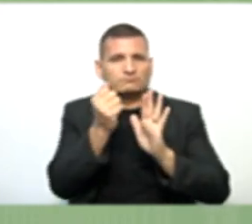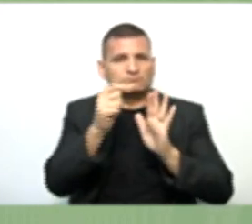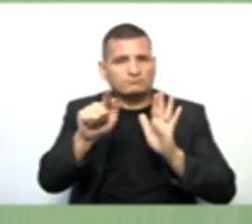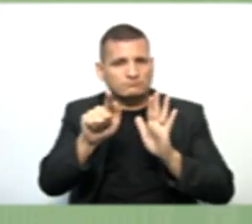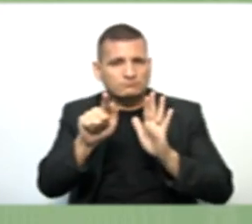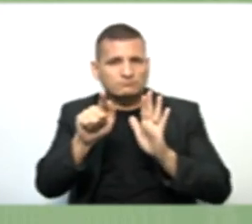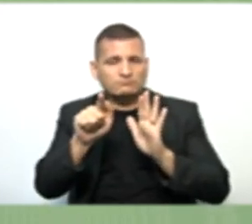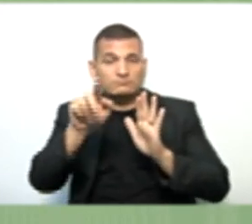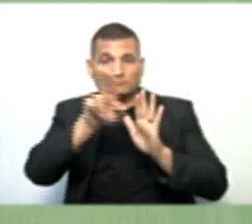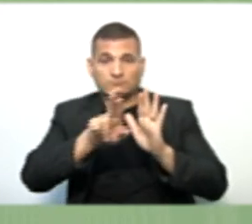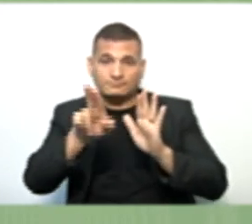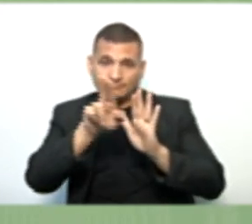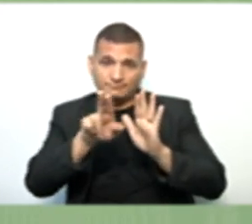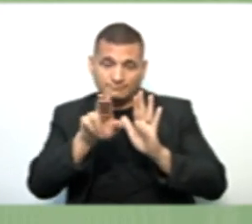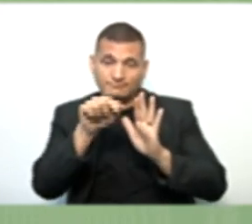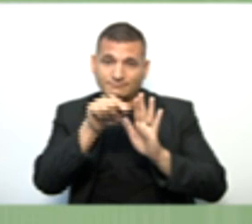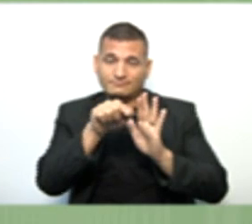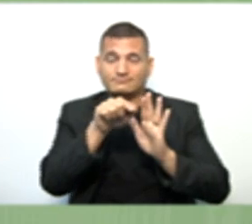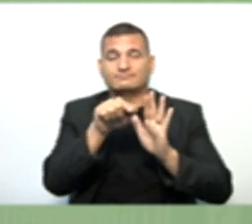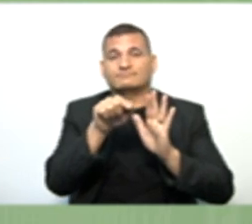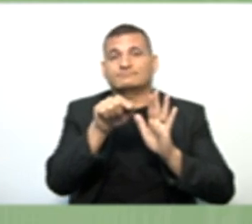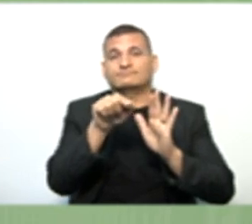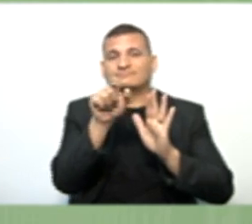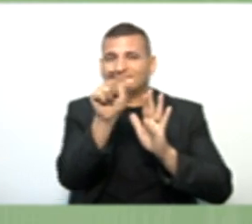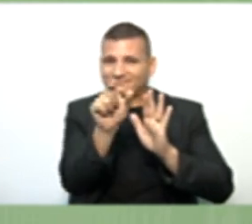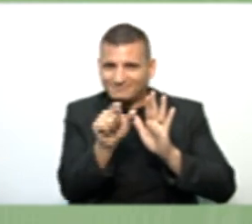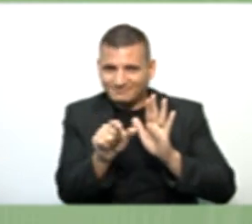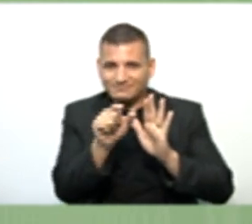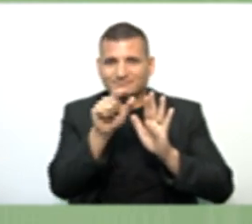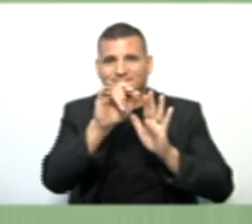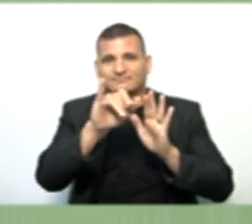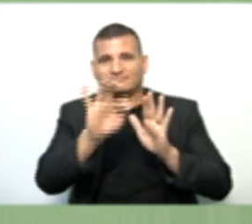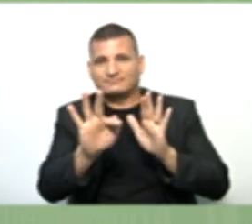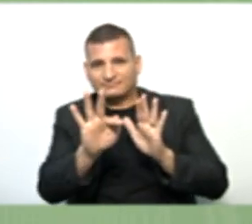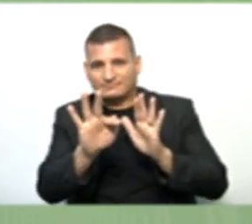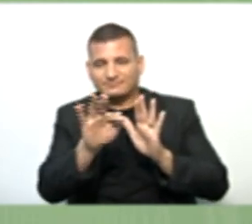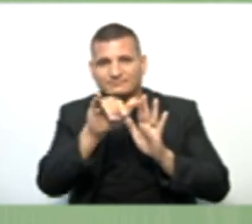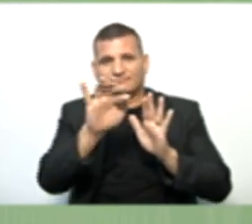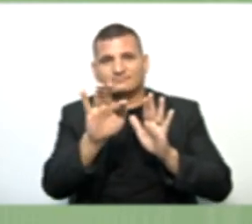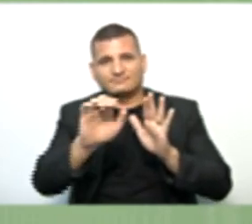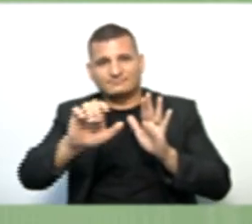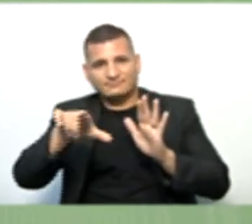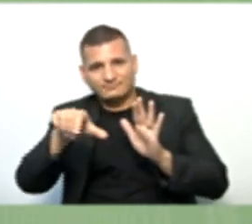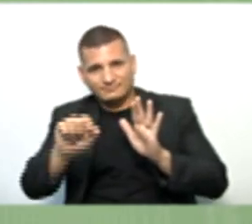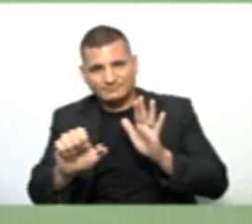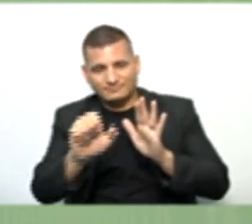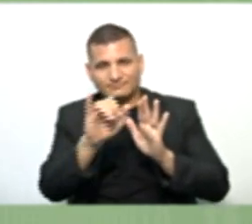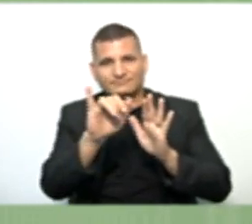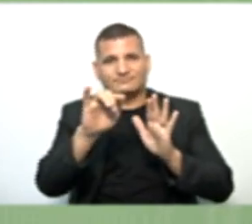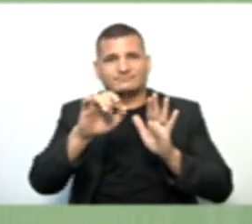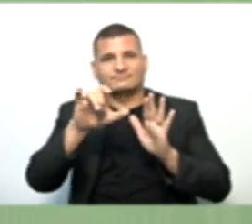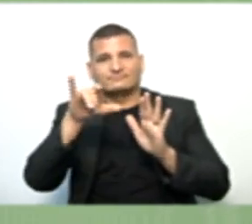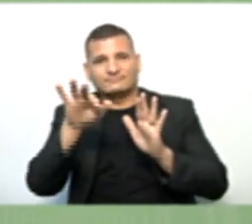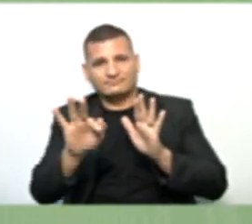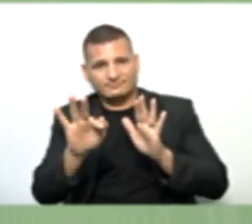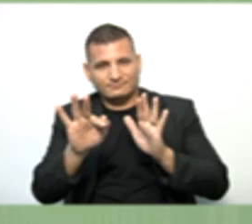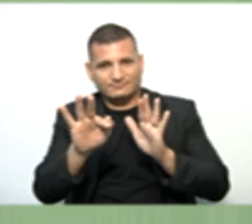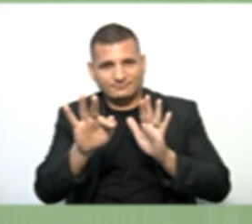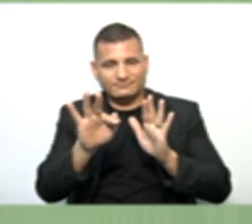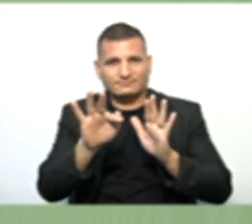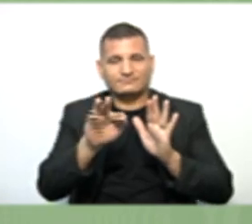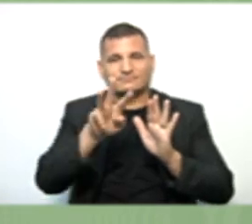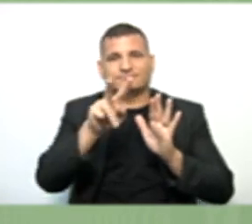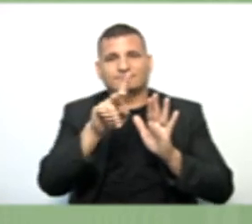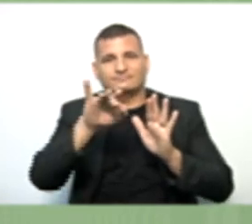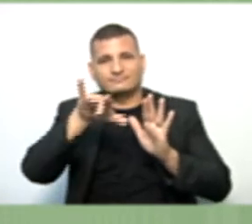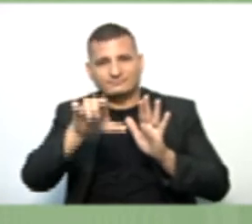que utilizem estes comandos. Os comandos de if else, if elif e os comandos de